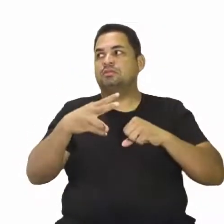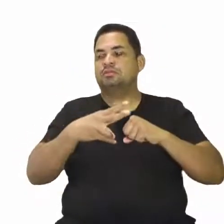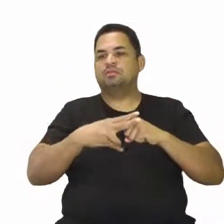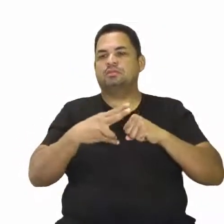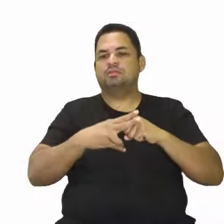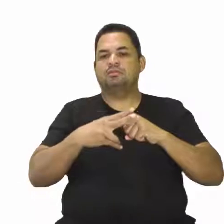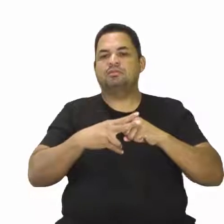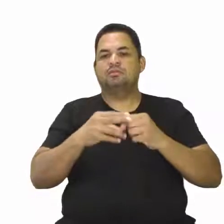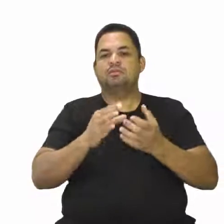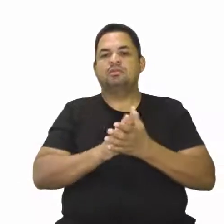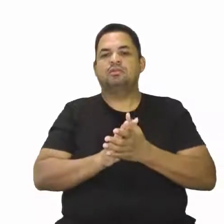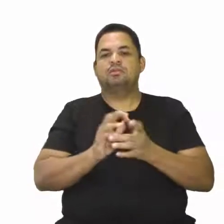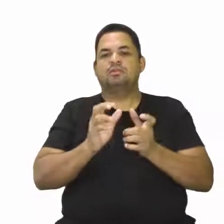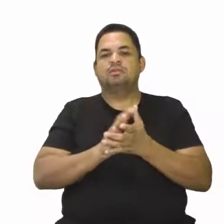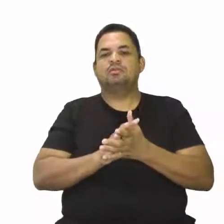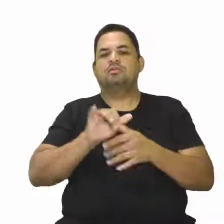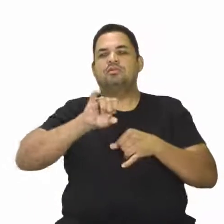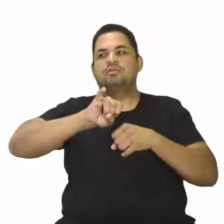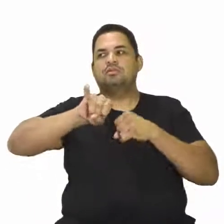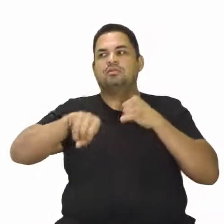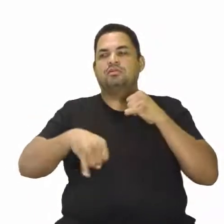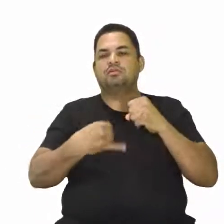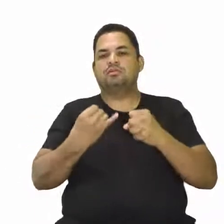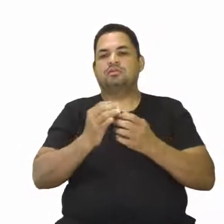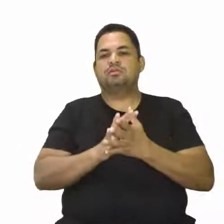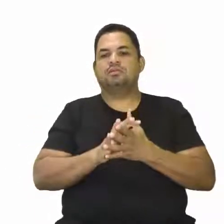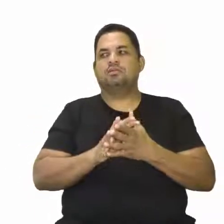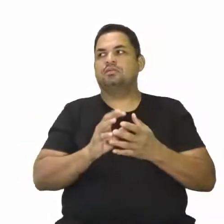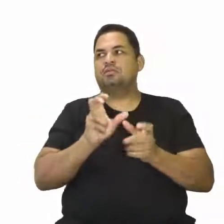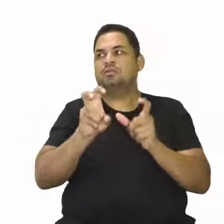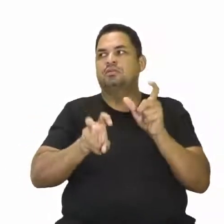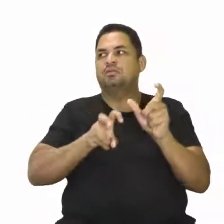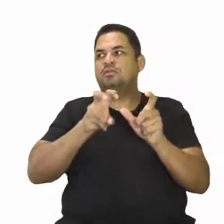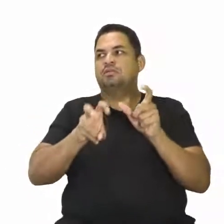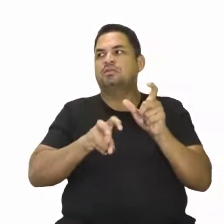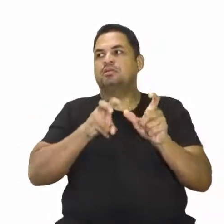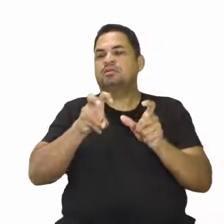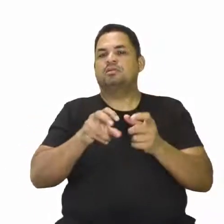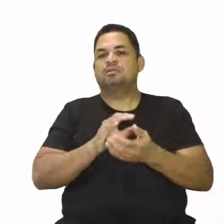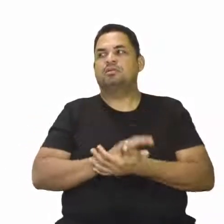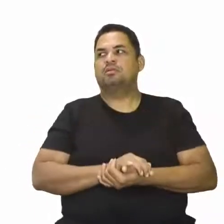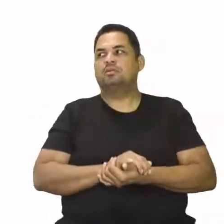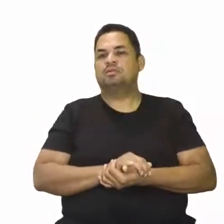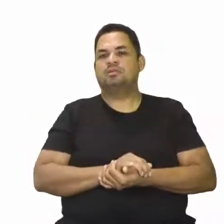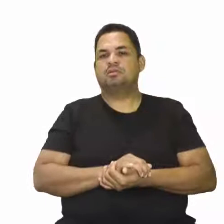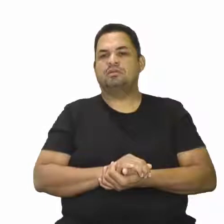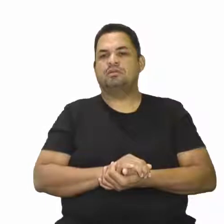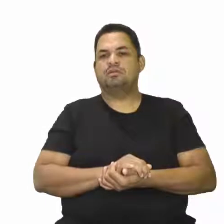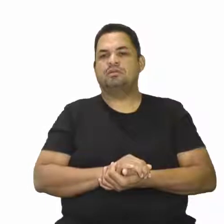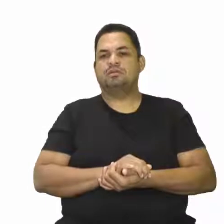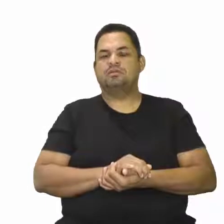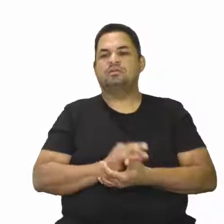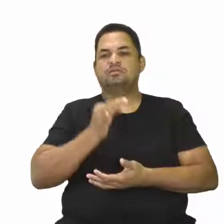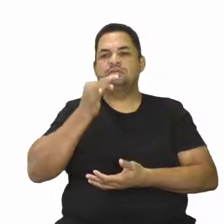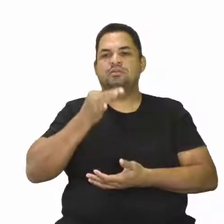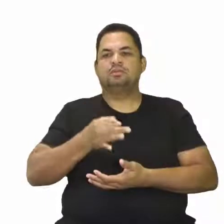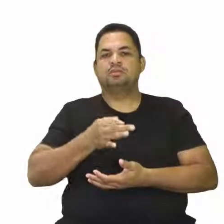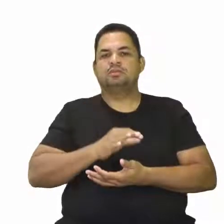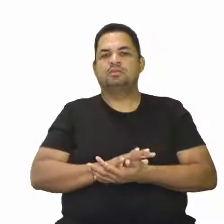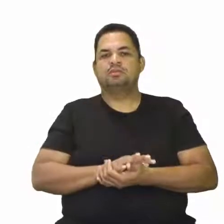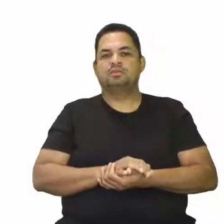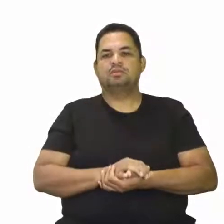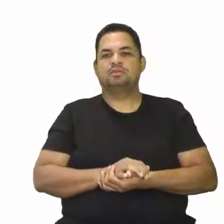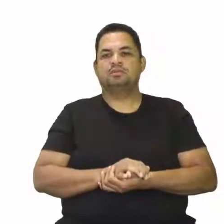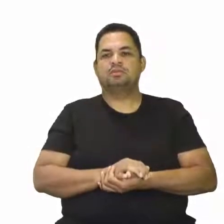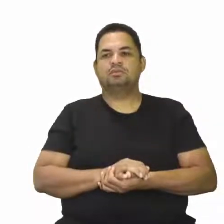um adjetivo ou um advérbio e uma oração inteira, certo?